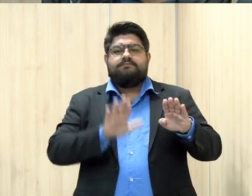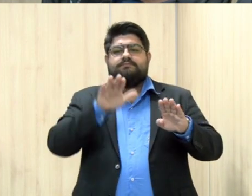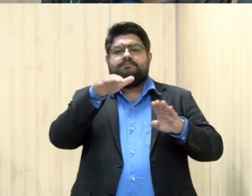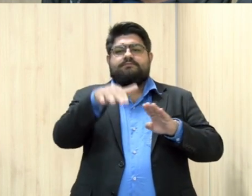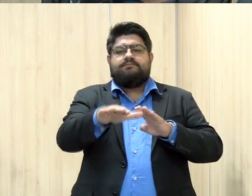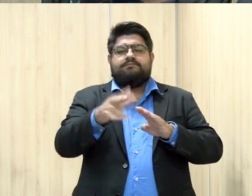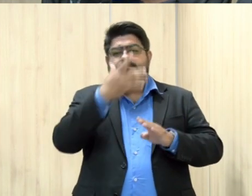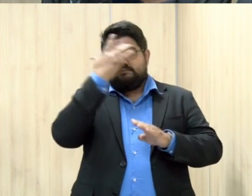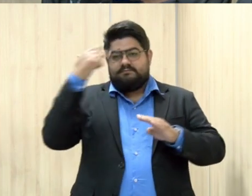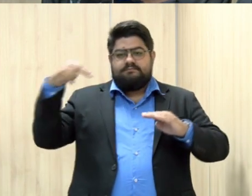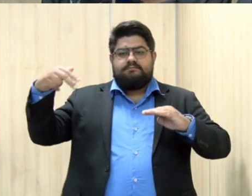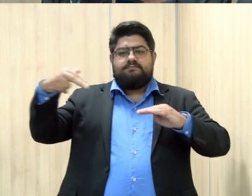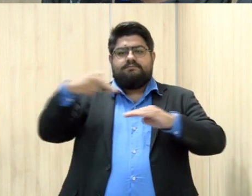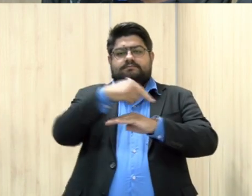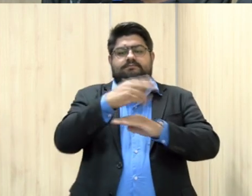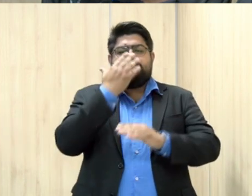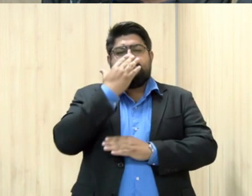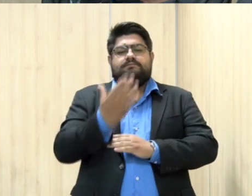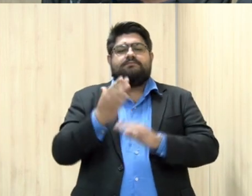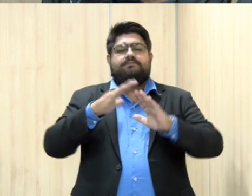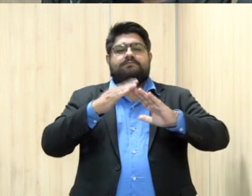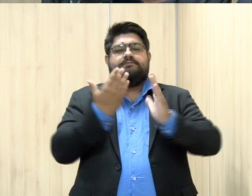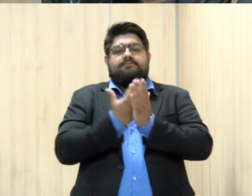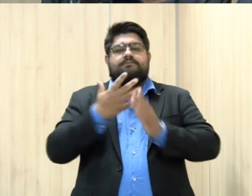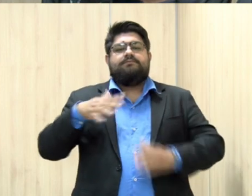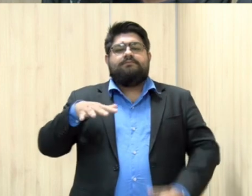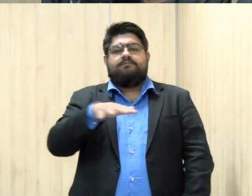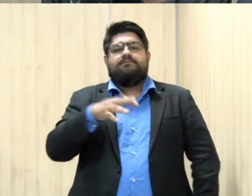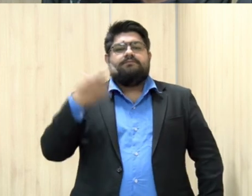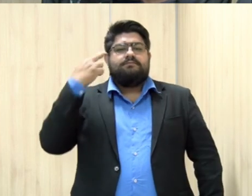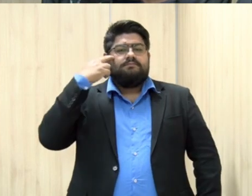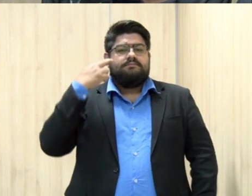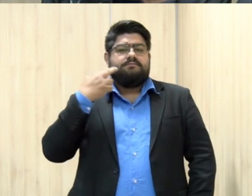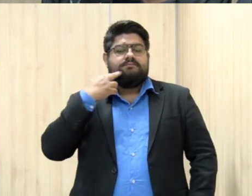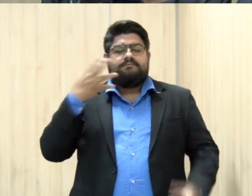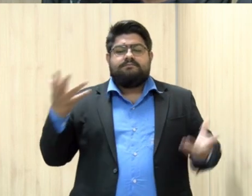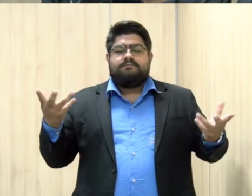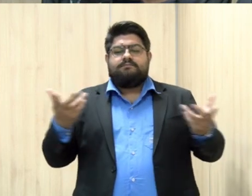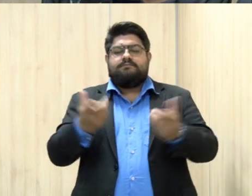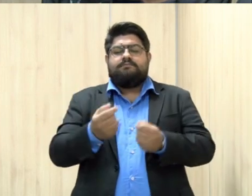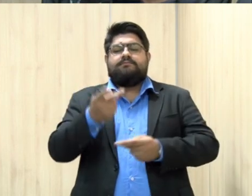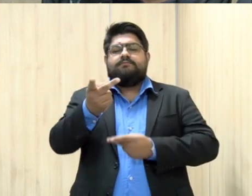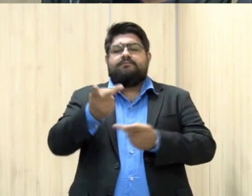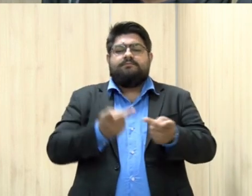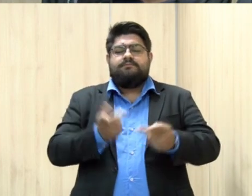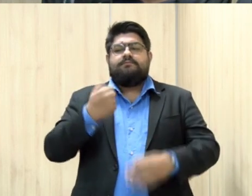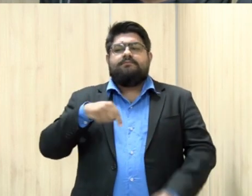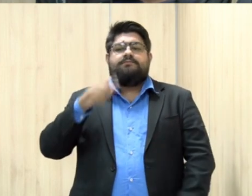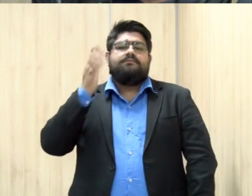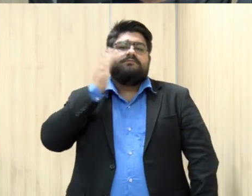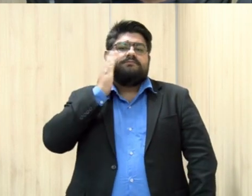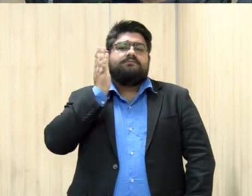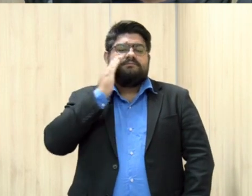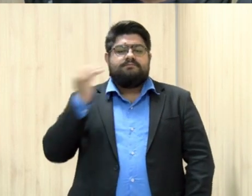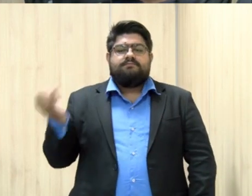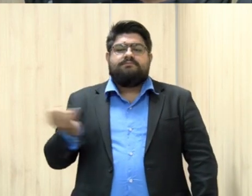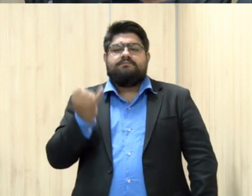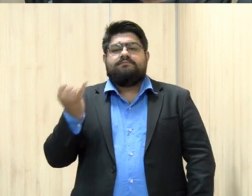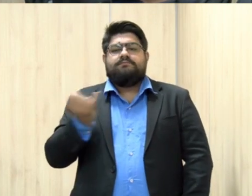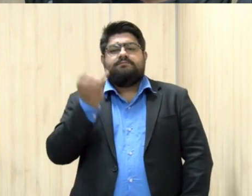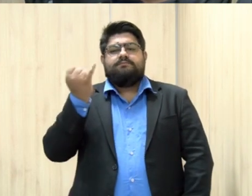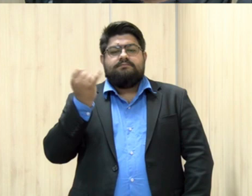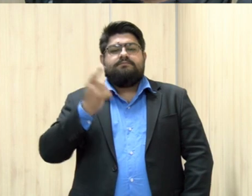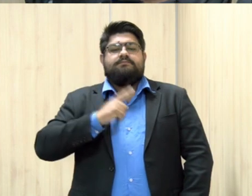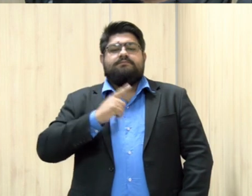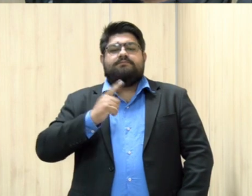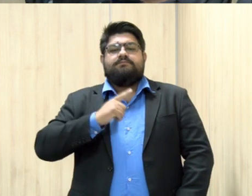em frente às estabelecimentos de ensino no âmbito do Estado de Rondônia excelente projeto né a gente sabe da importância de